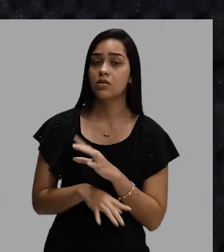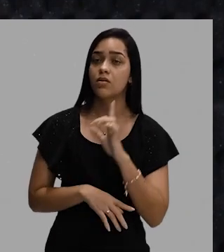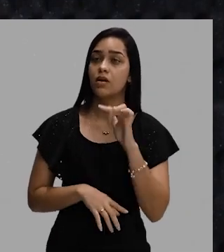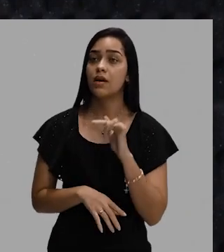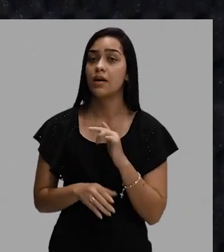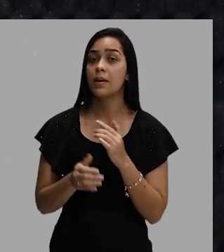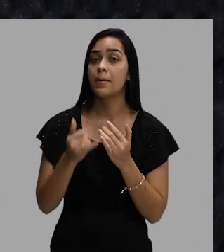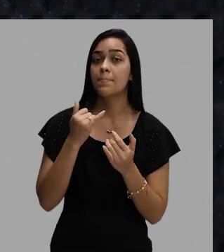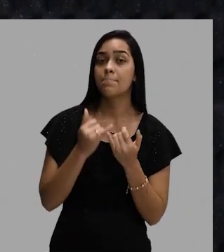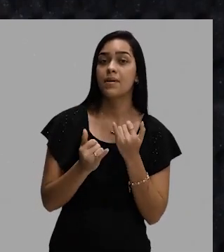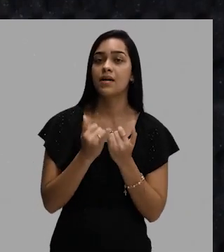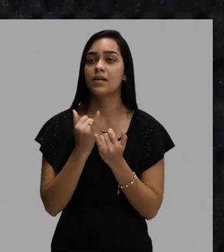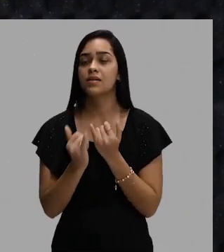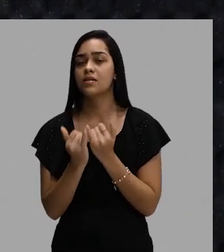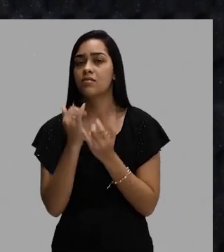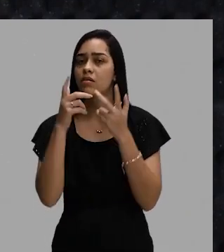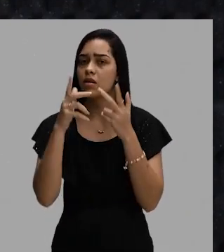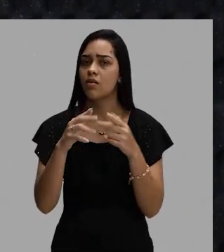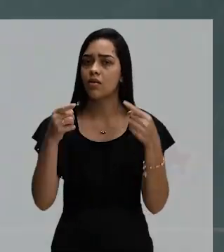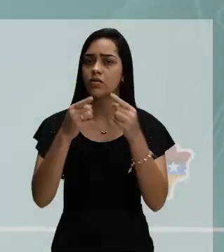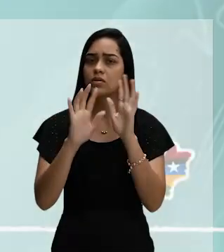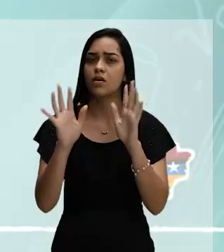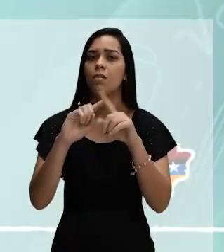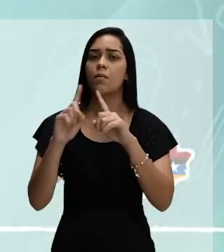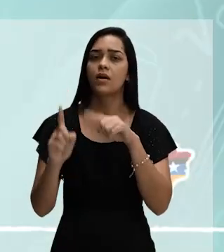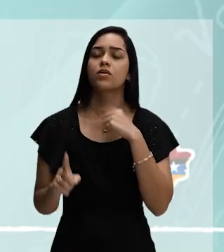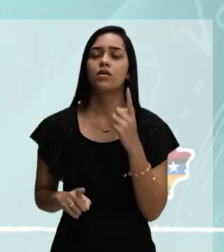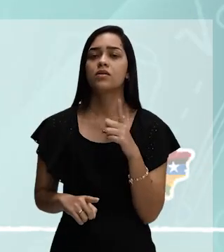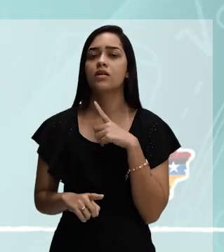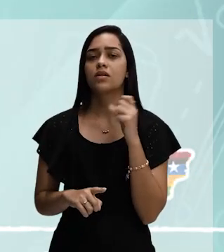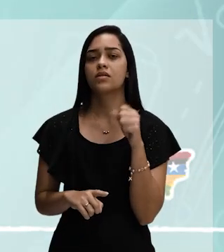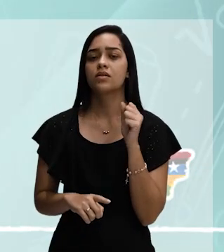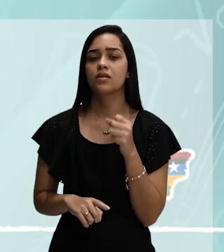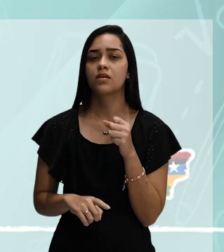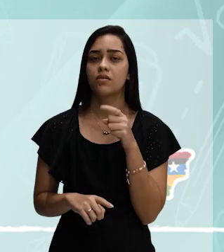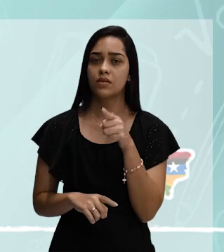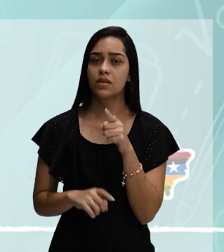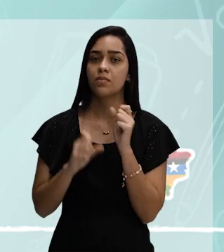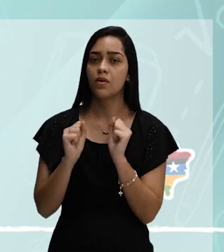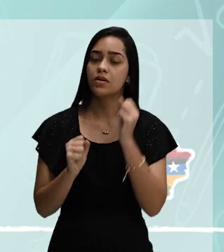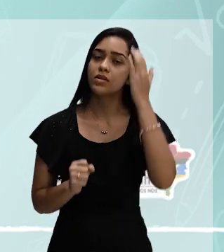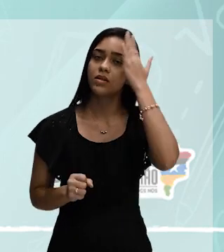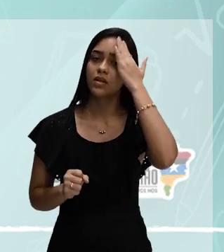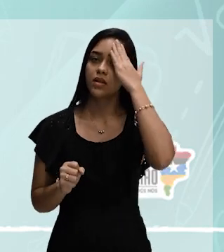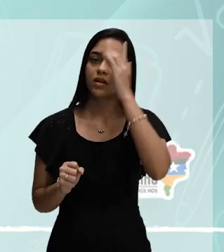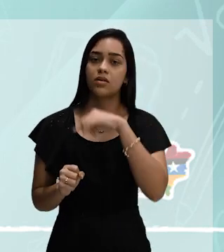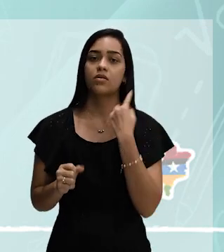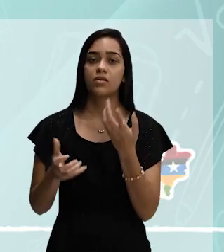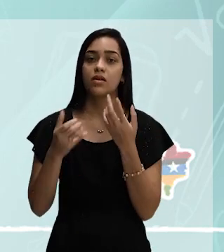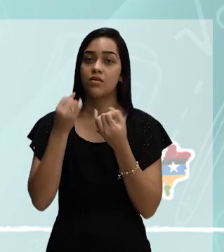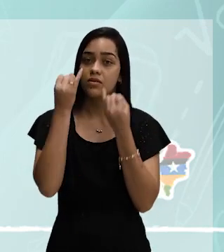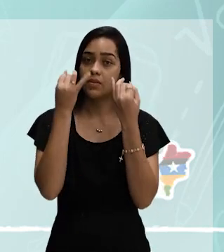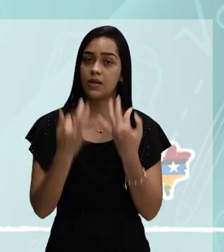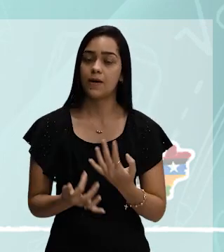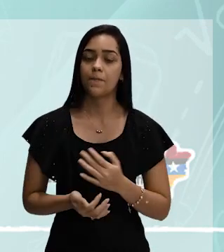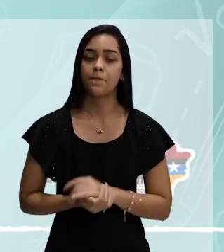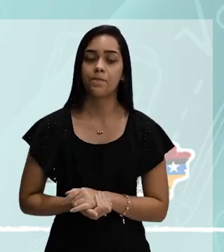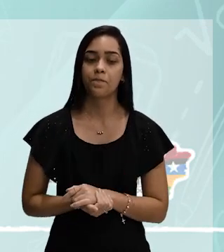algo parecido. Não é a mesma coisa, mas a gente faz essa citação para que você entenda aquilo que nós queremos dizer,